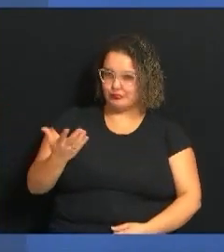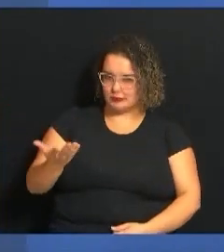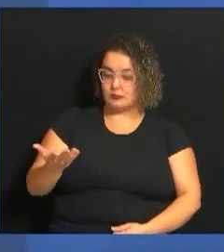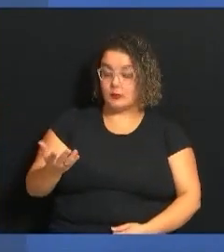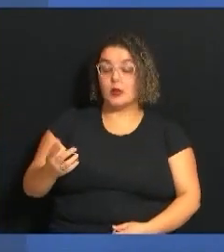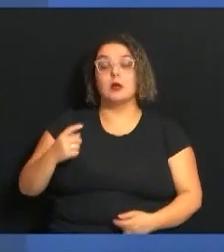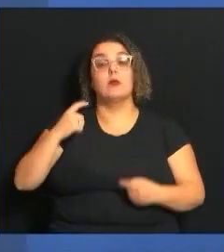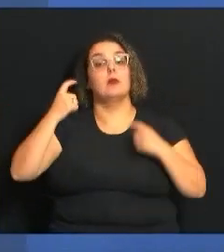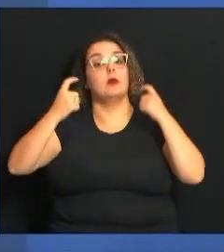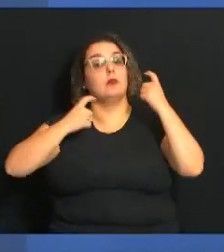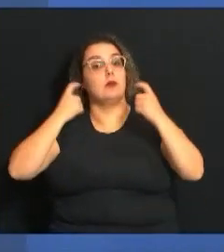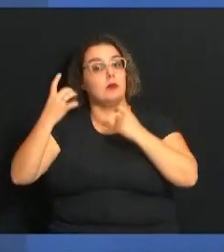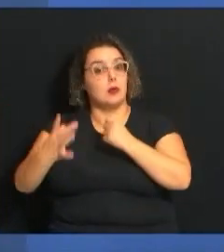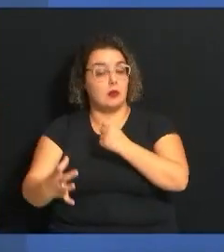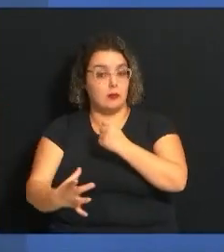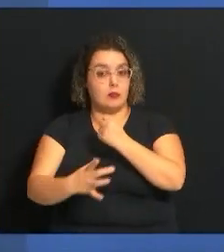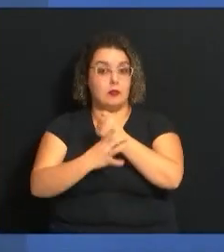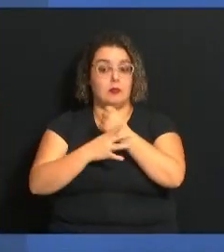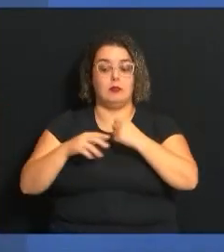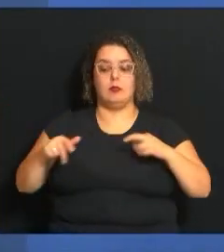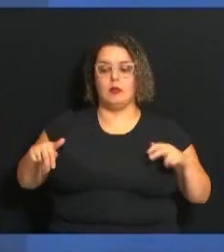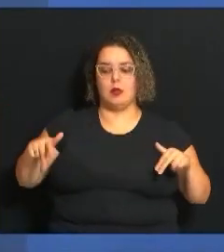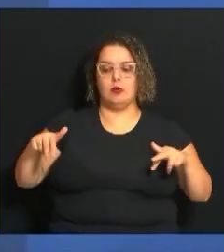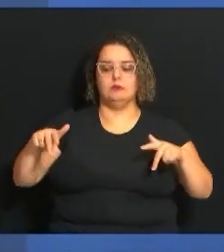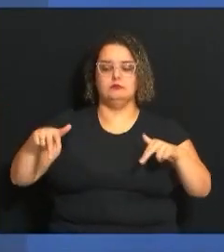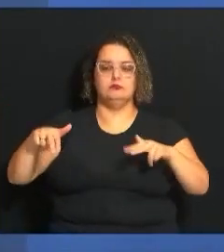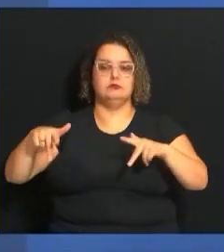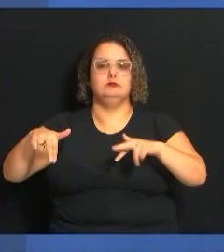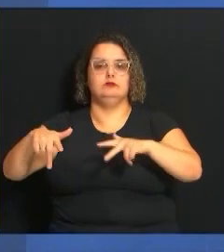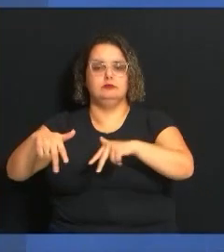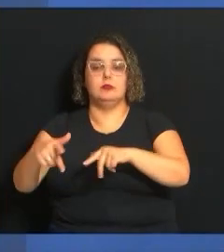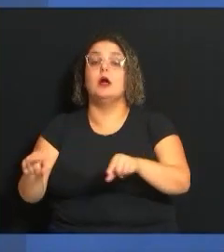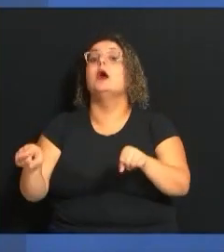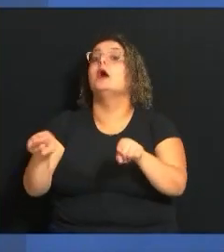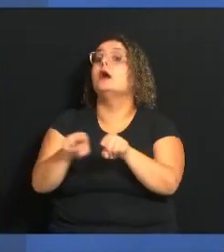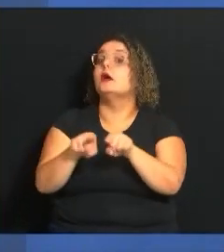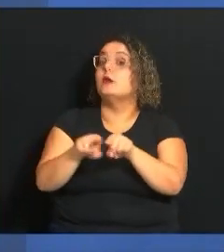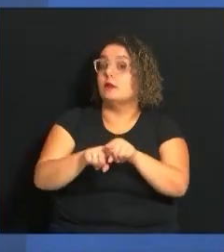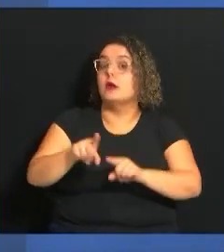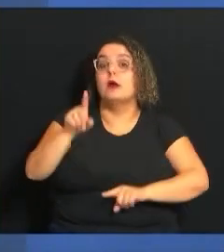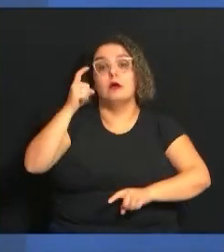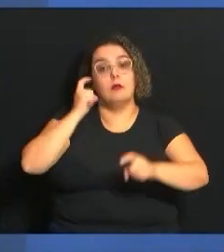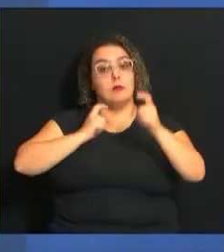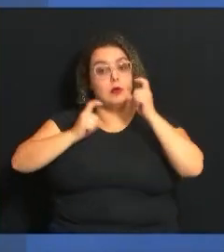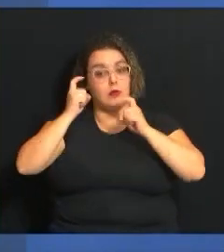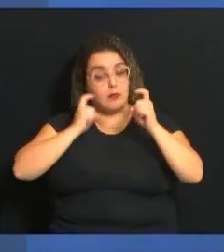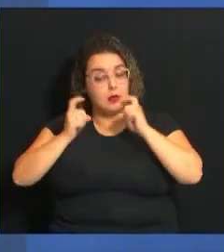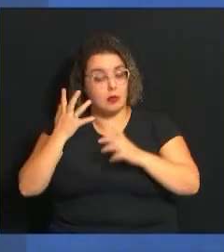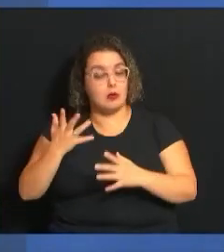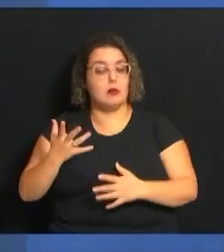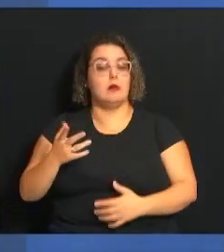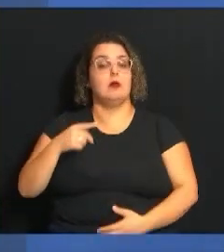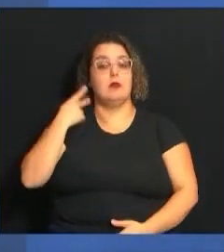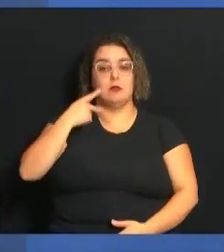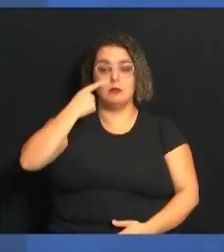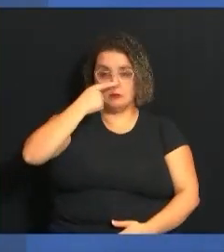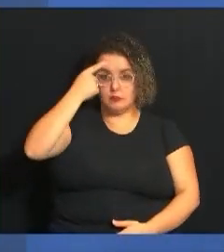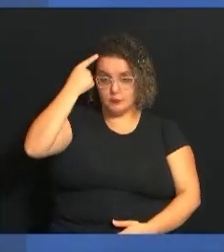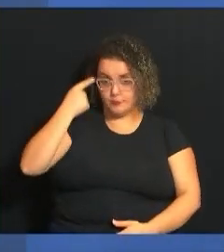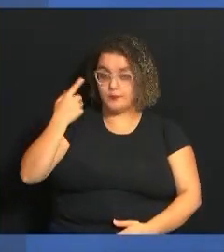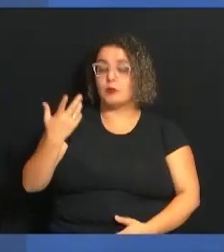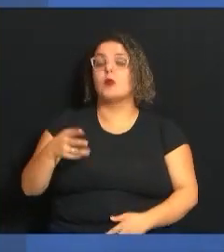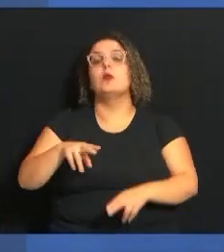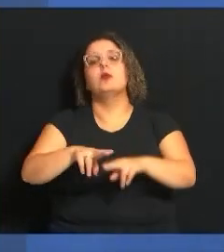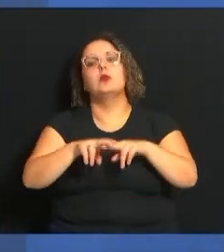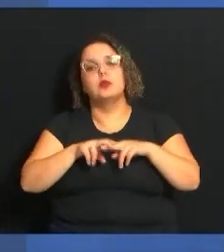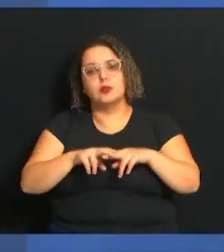preocupa a segurança de quem passa por ali e também está preocupando a vereadora Paola Miguel. Por isso, ela